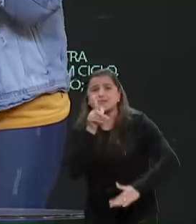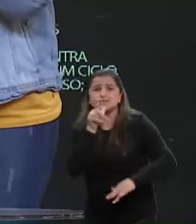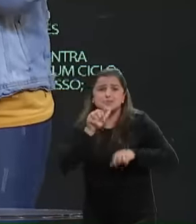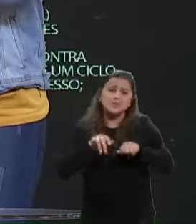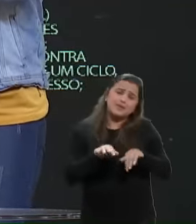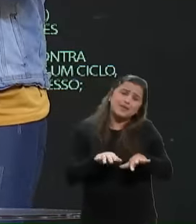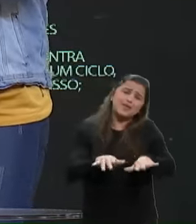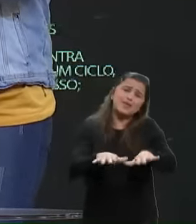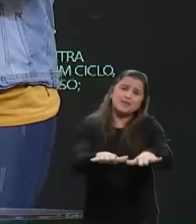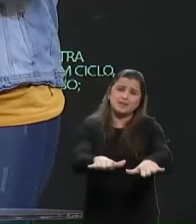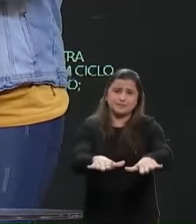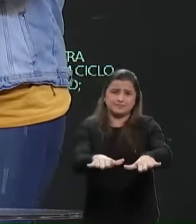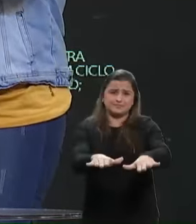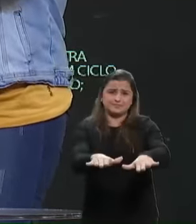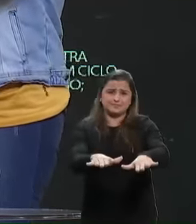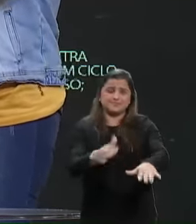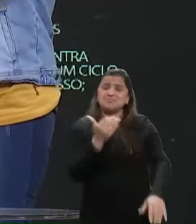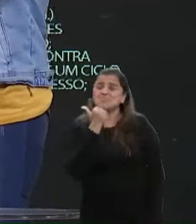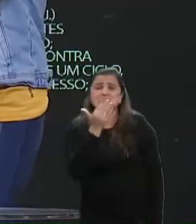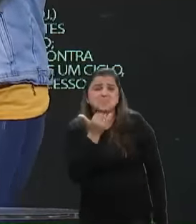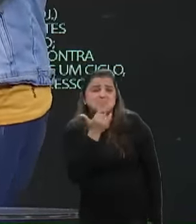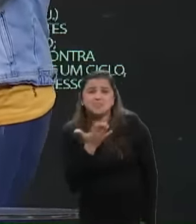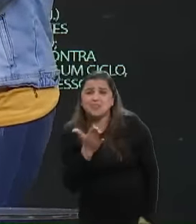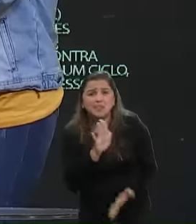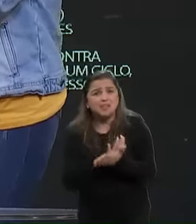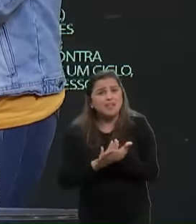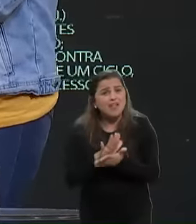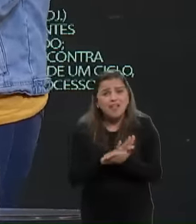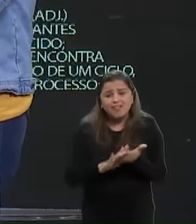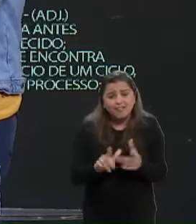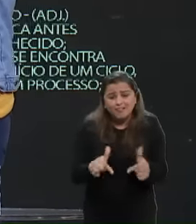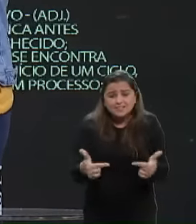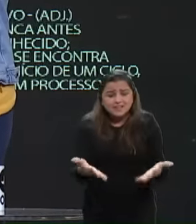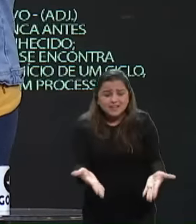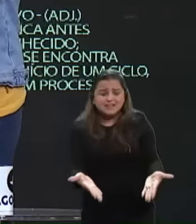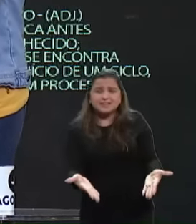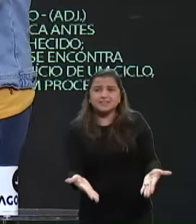rio se ninguém vai usar?